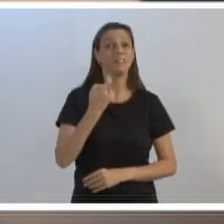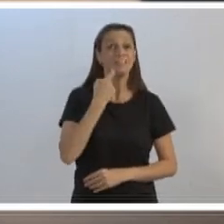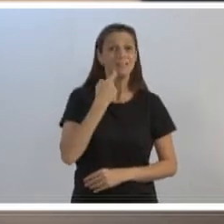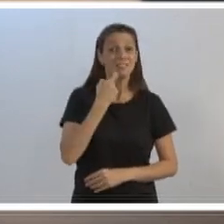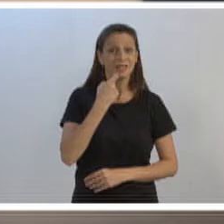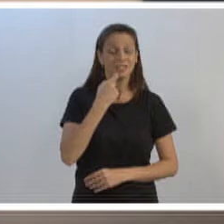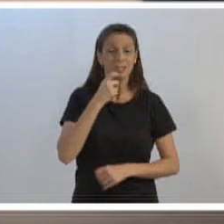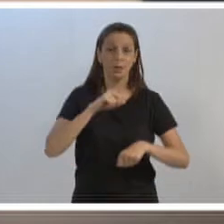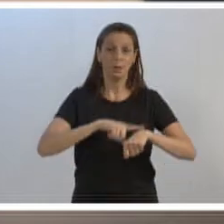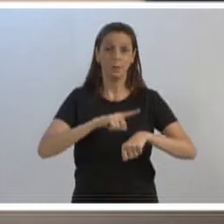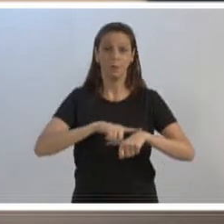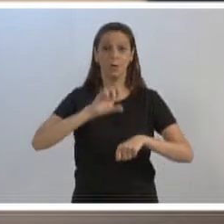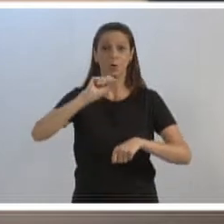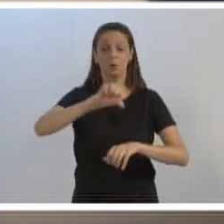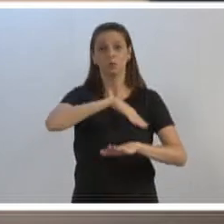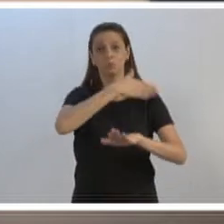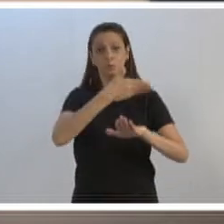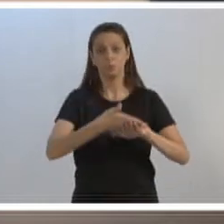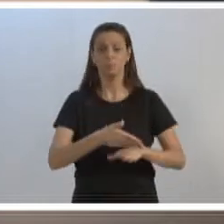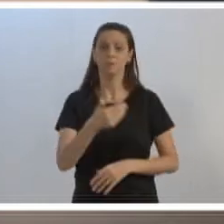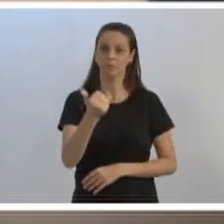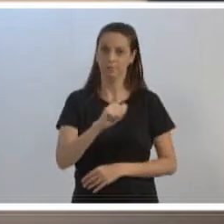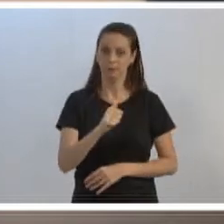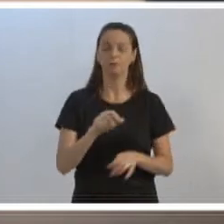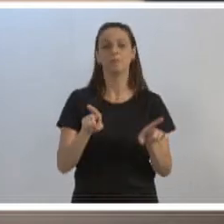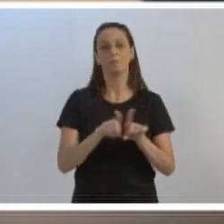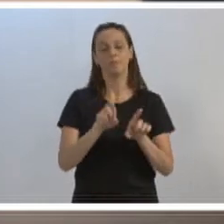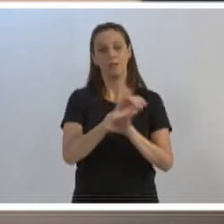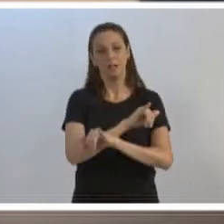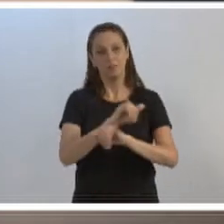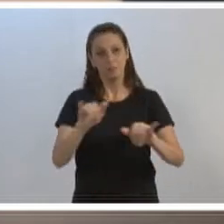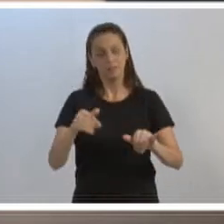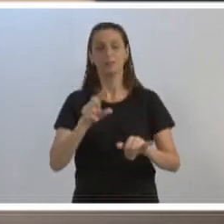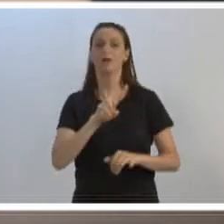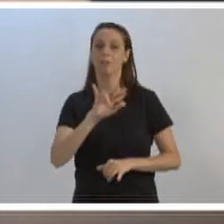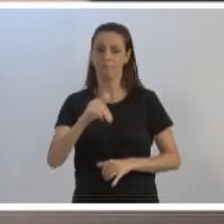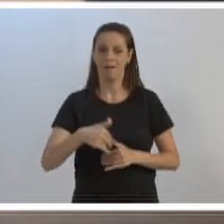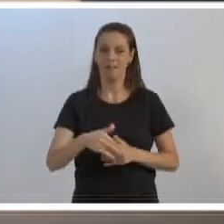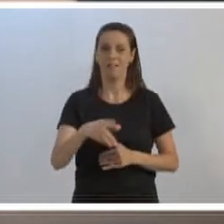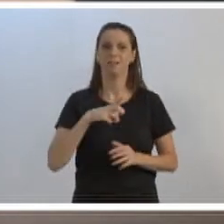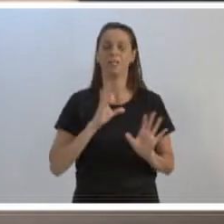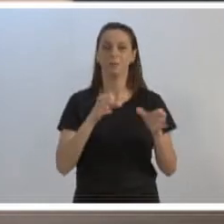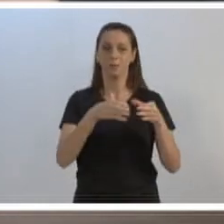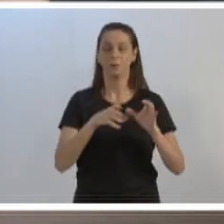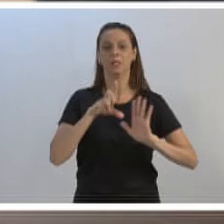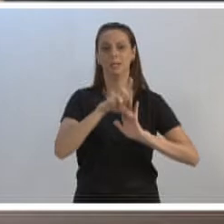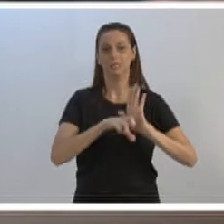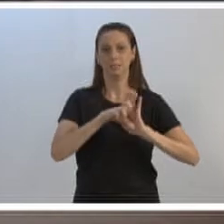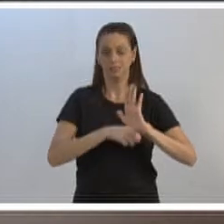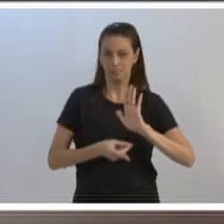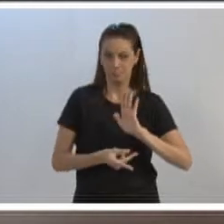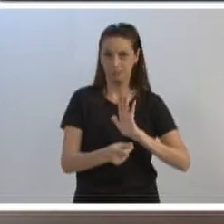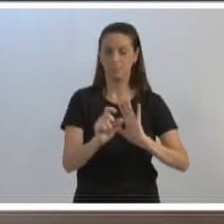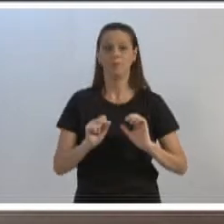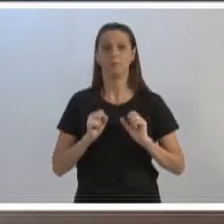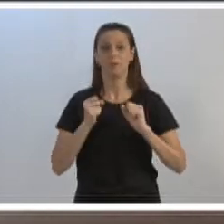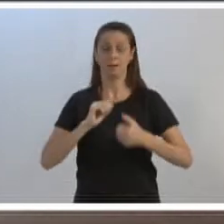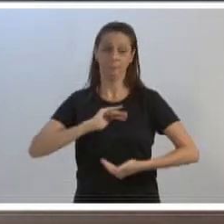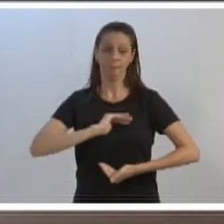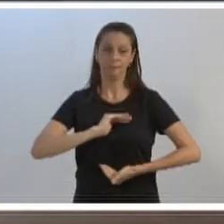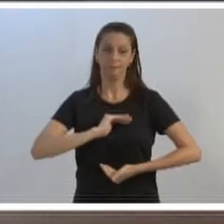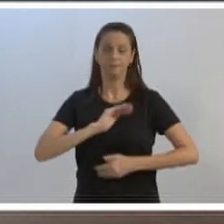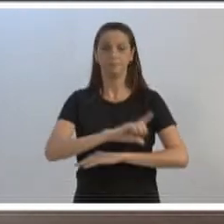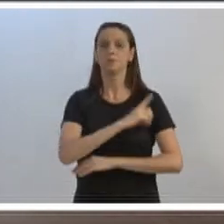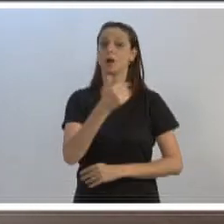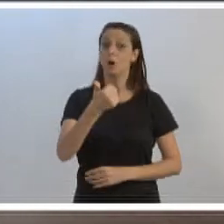8 às 11 horas. Comunico também a realização de Comissão Legislativa Permanente de Defesa Civil, dia 11